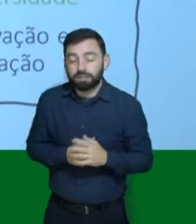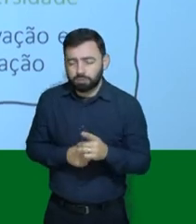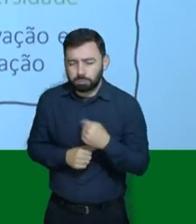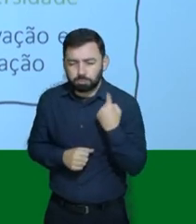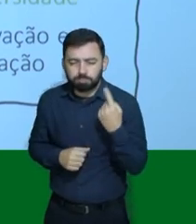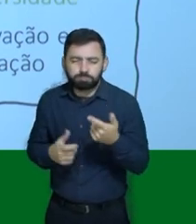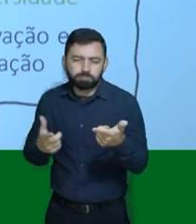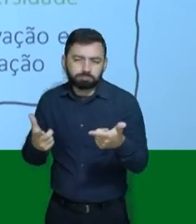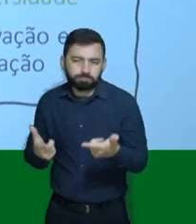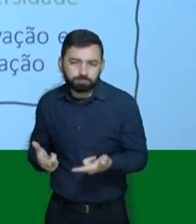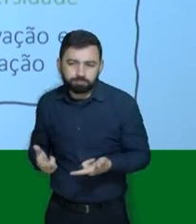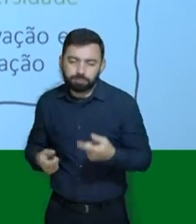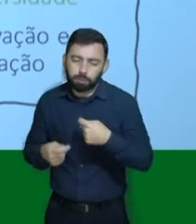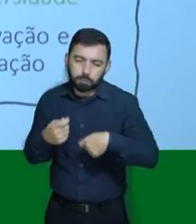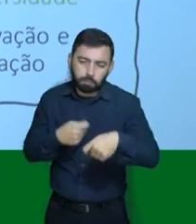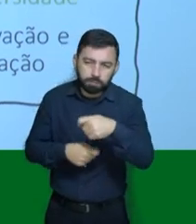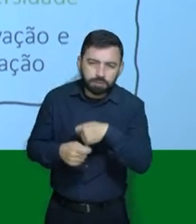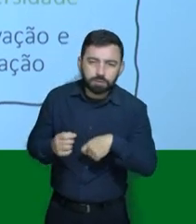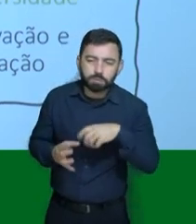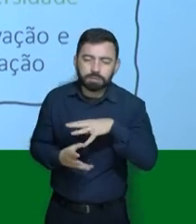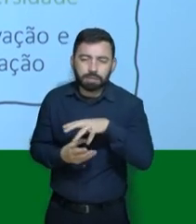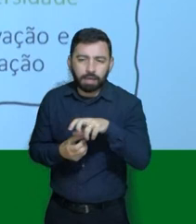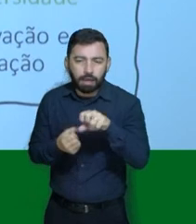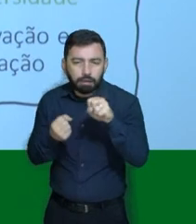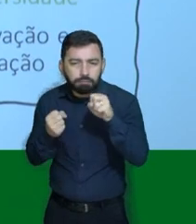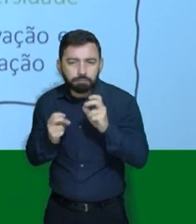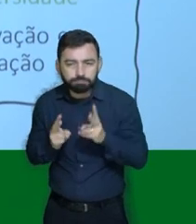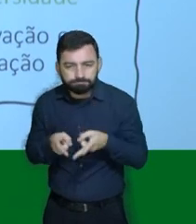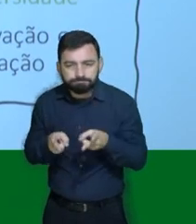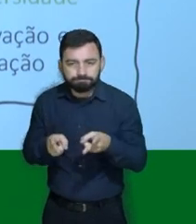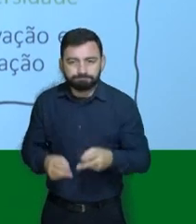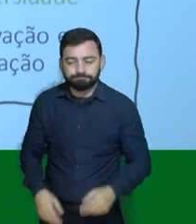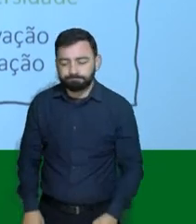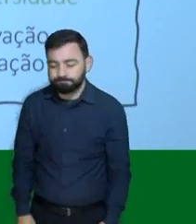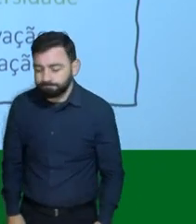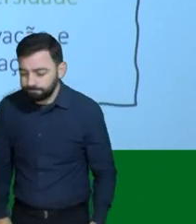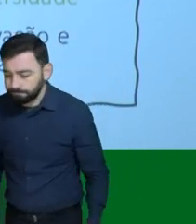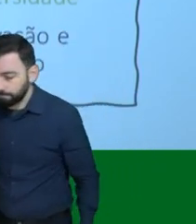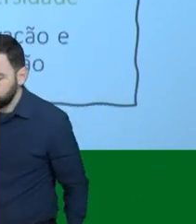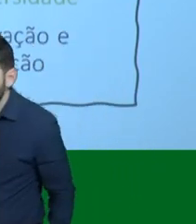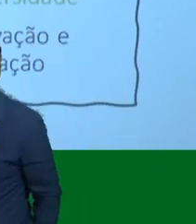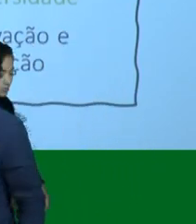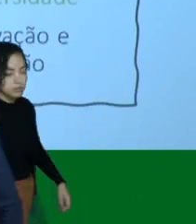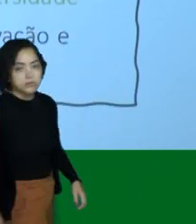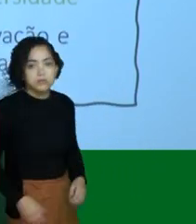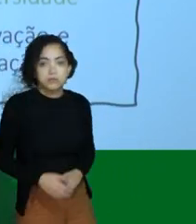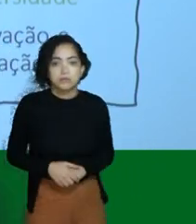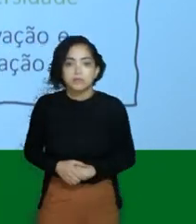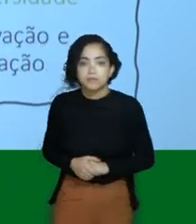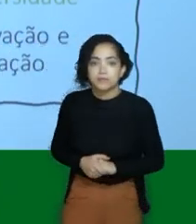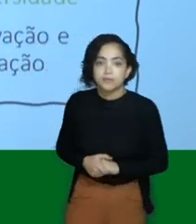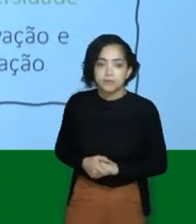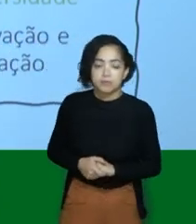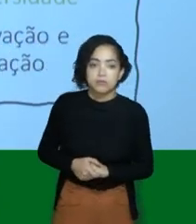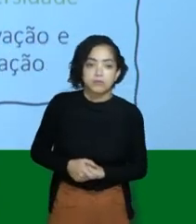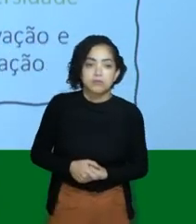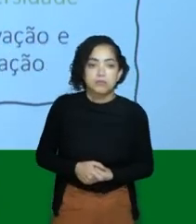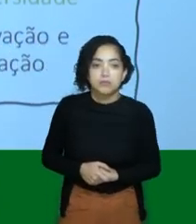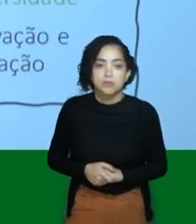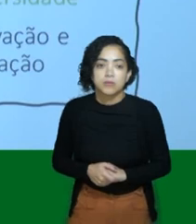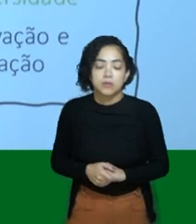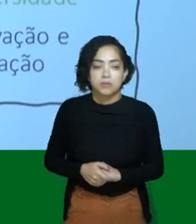um ambiente, com uma economia mais sustentável. Né? Então, não tem essa dicotomia que todos